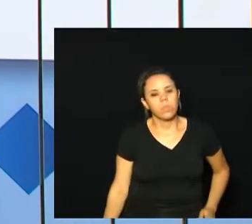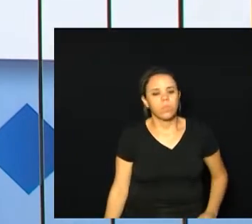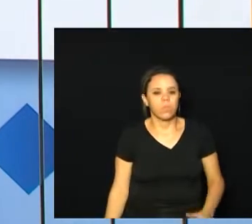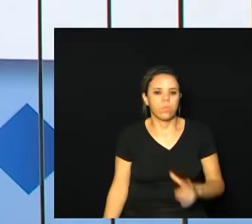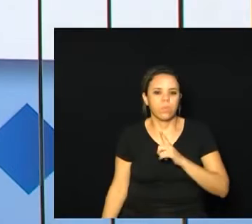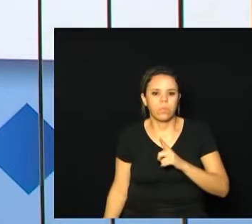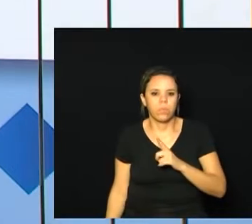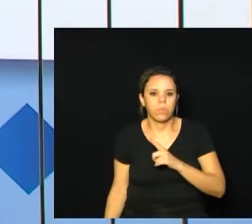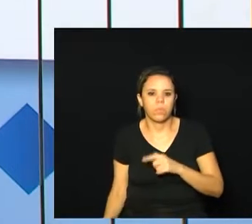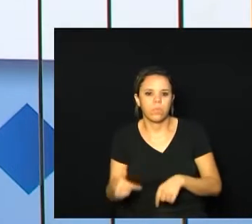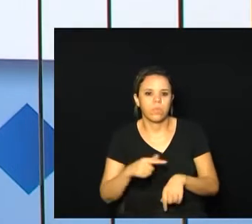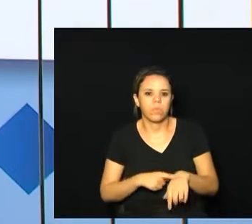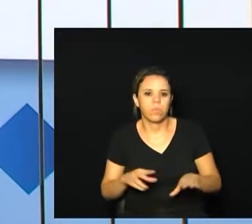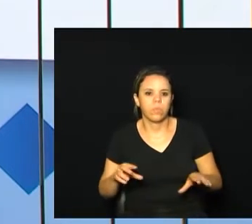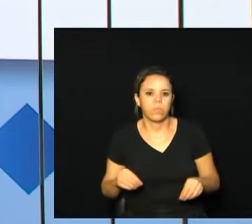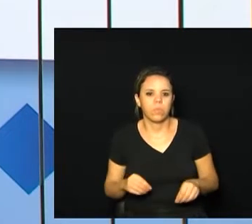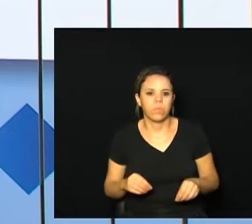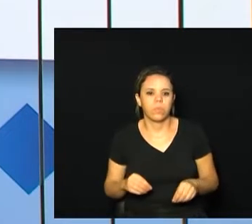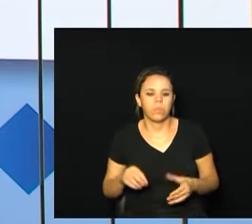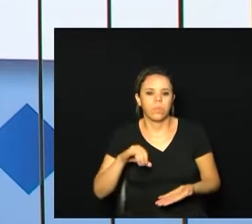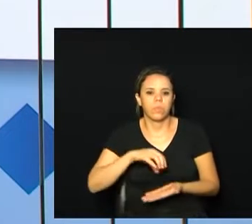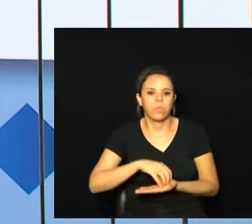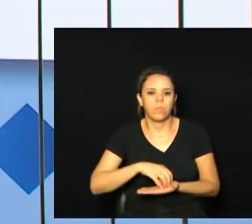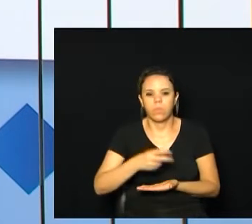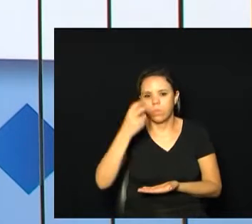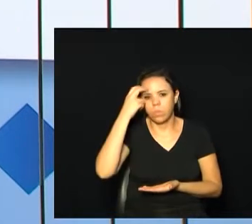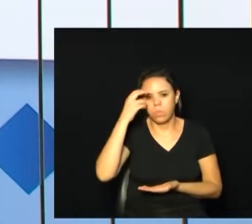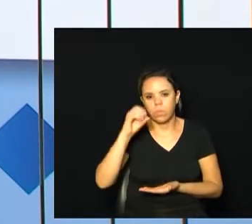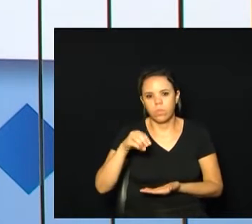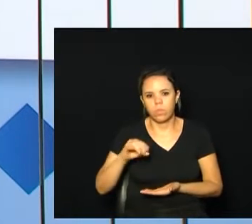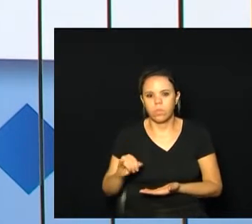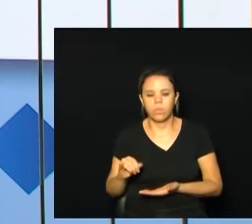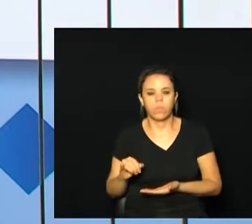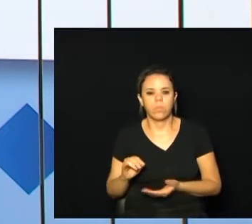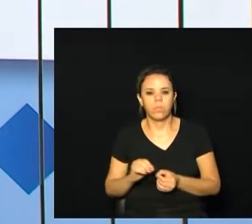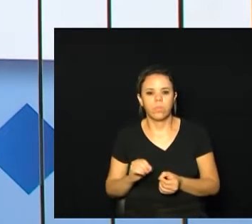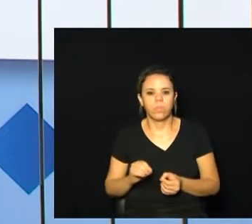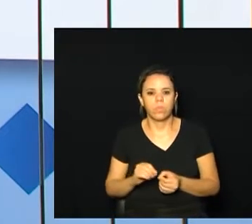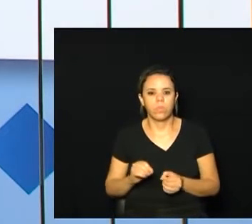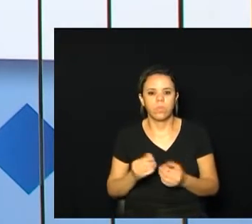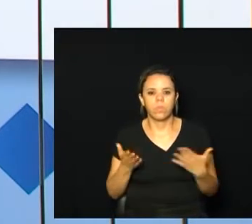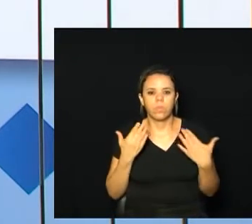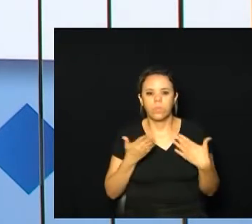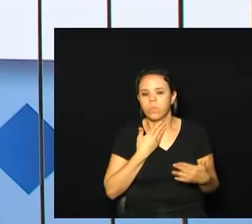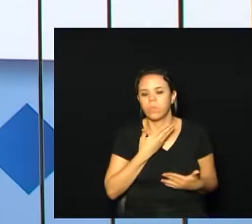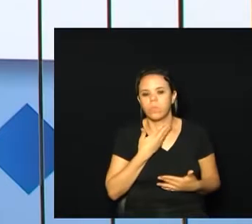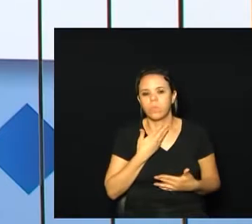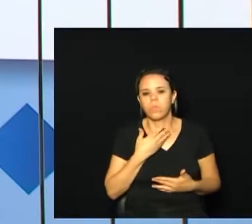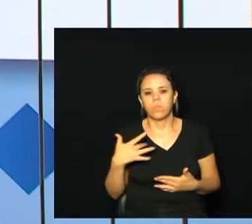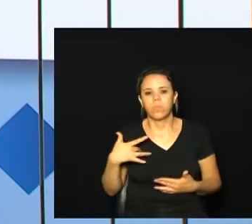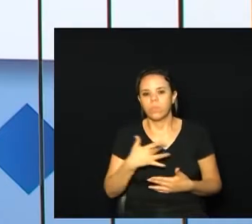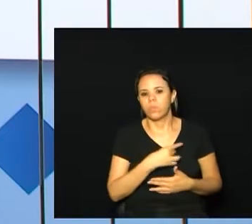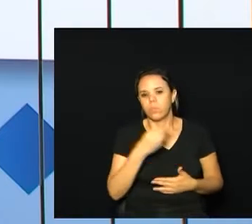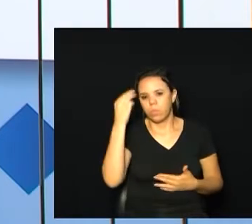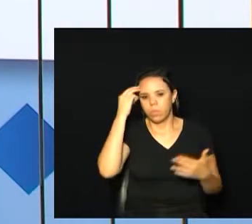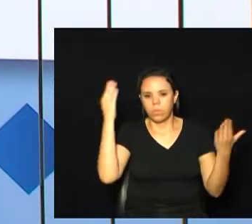a partir das 7 horas, o Centro Cultural Omi Aladô realiza uma roda de conversa chamada Saúde